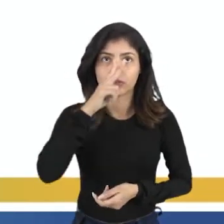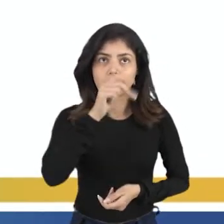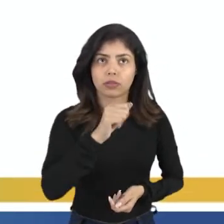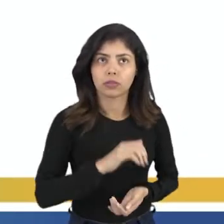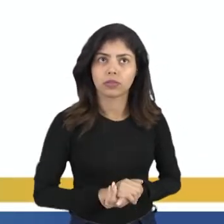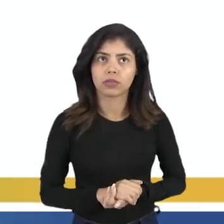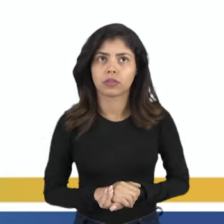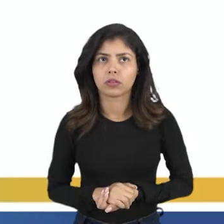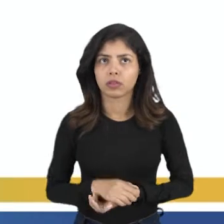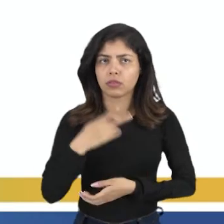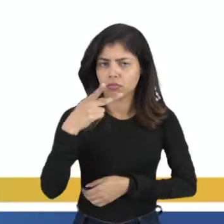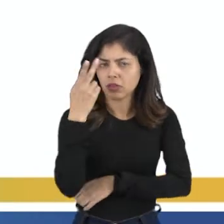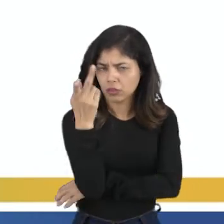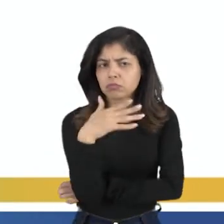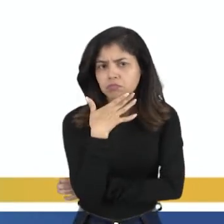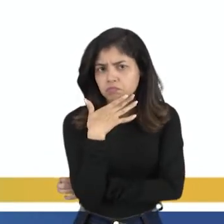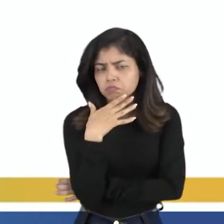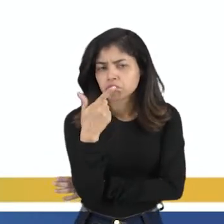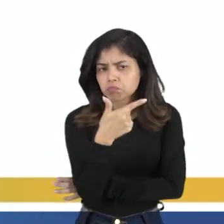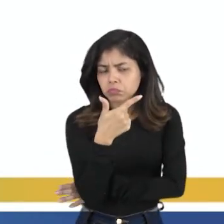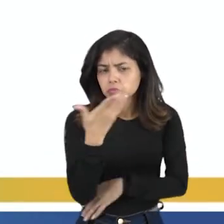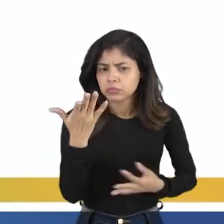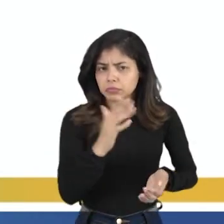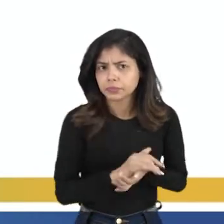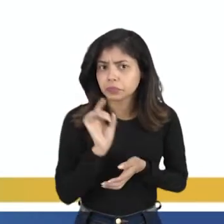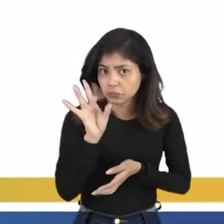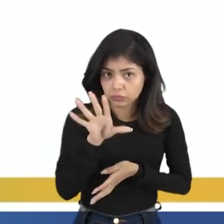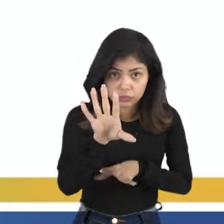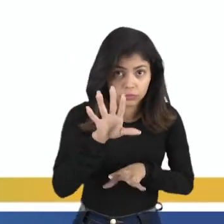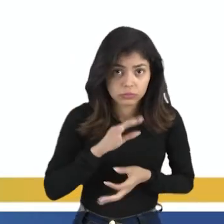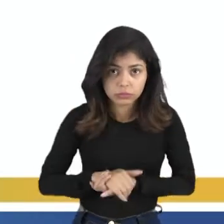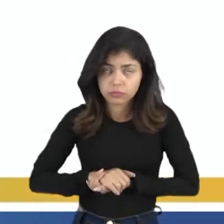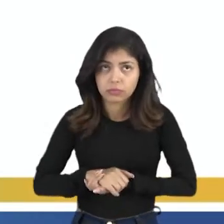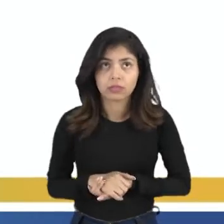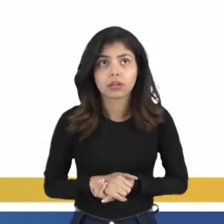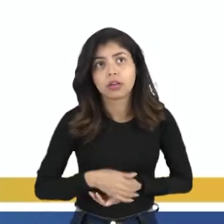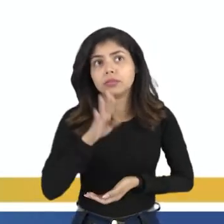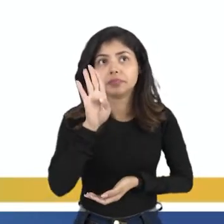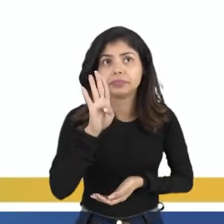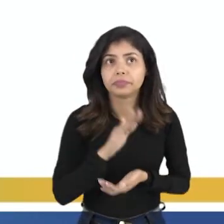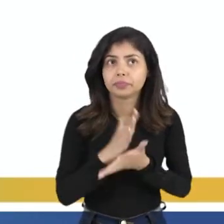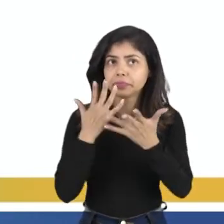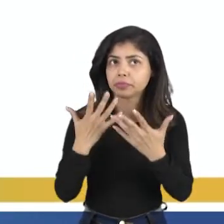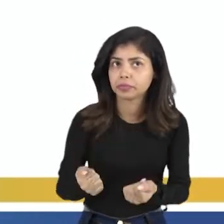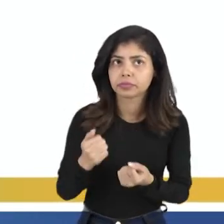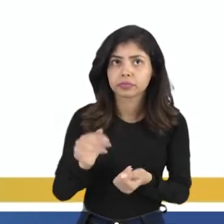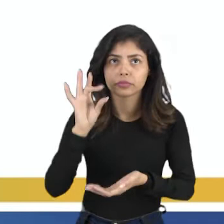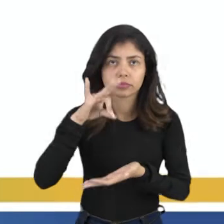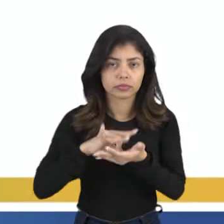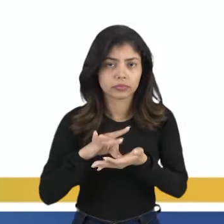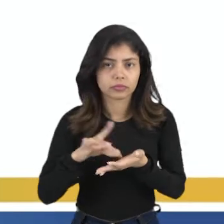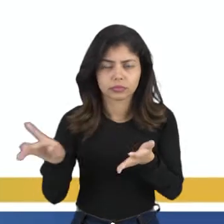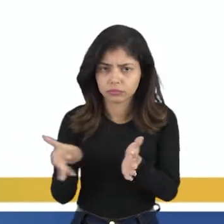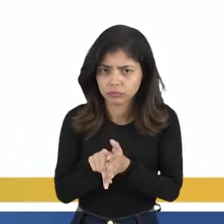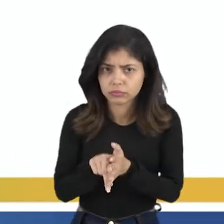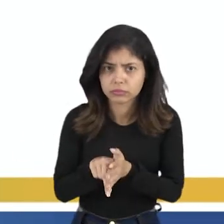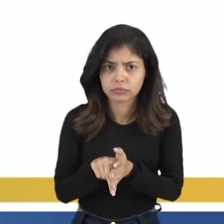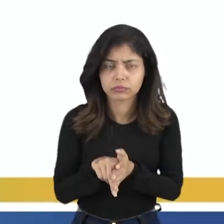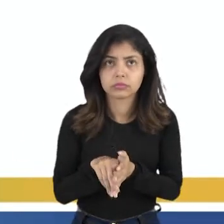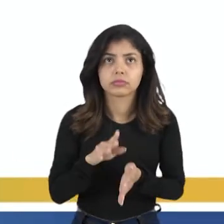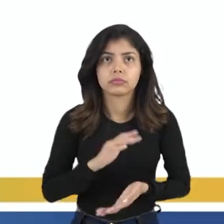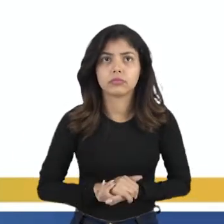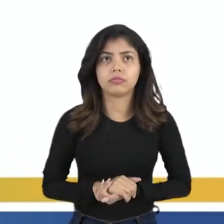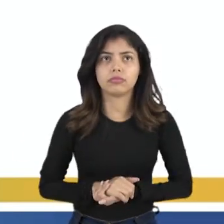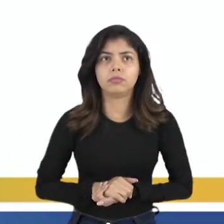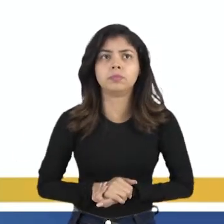do hábito. No texto 2 ele está citando só isso. No B, aceita-os como verdade absoluta.